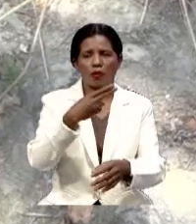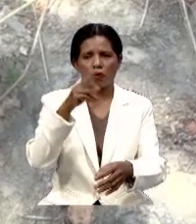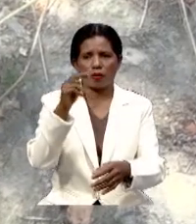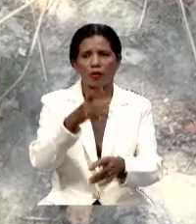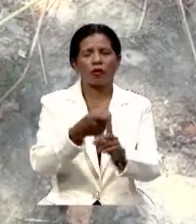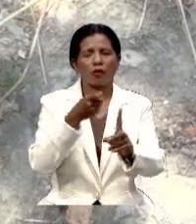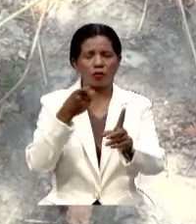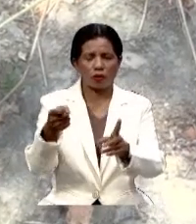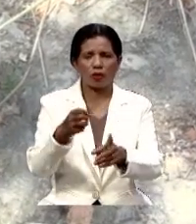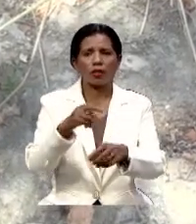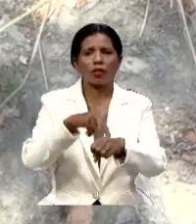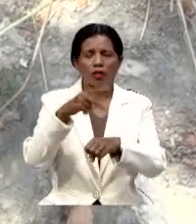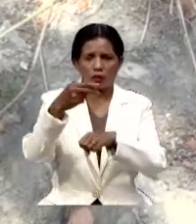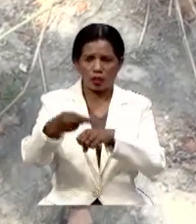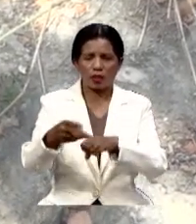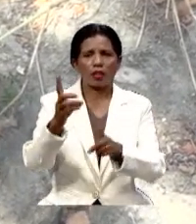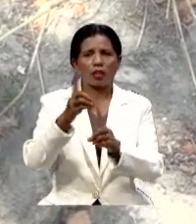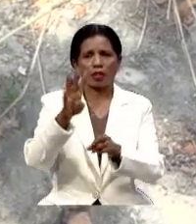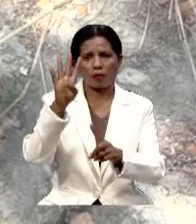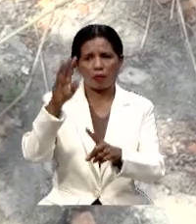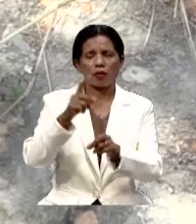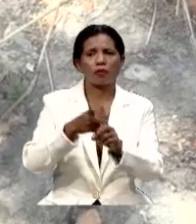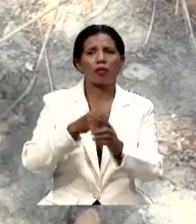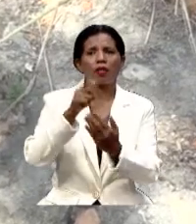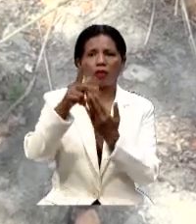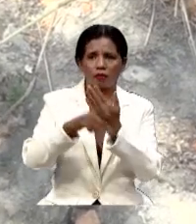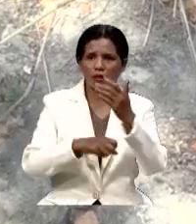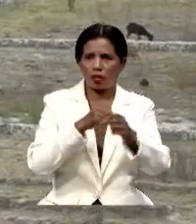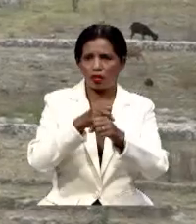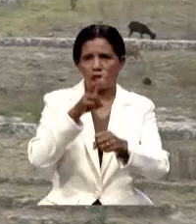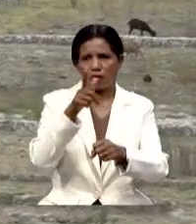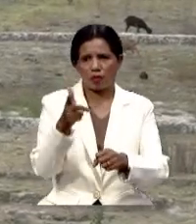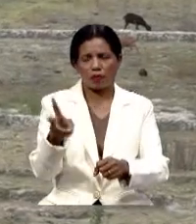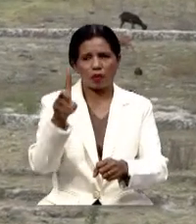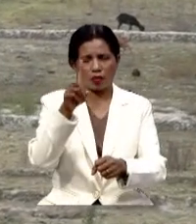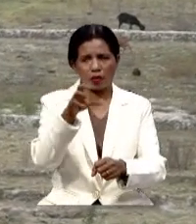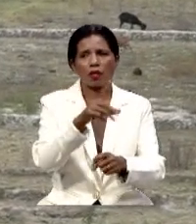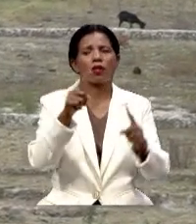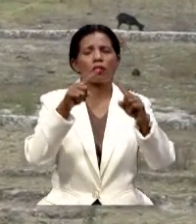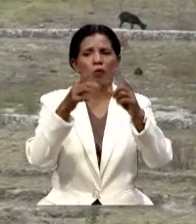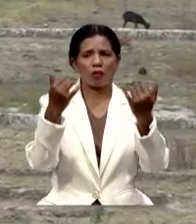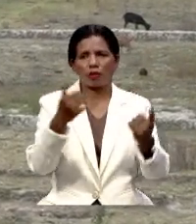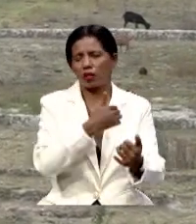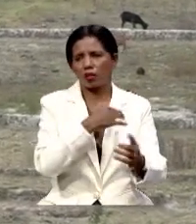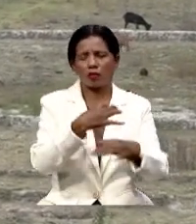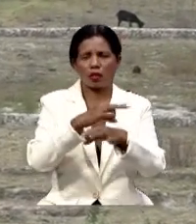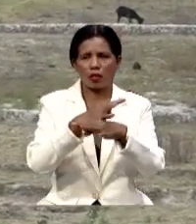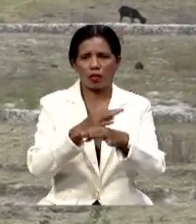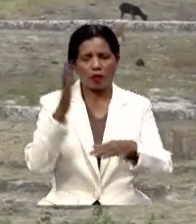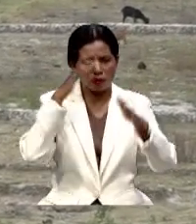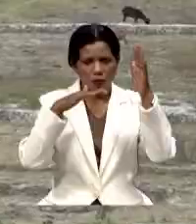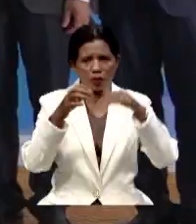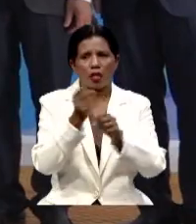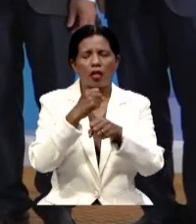husu inundação nebe acontece a Loronhat fulan abril tina rihundrua ronoro resenhidan to agora sidau kadia. Problema ne